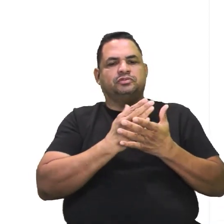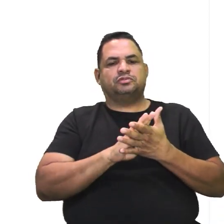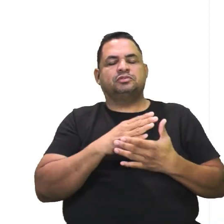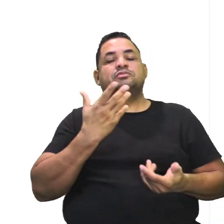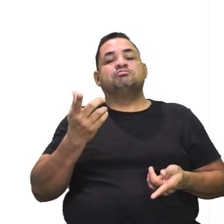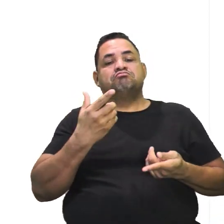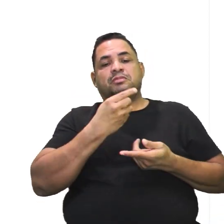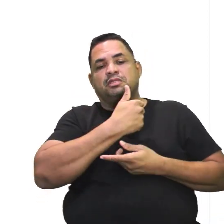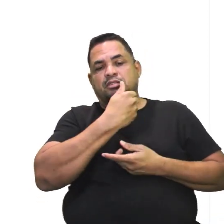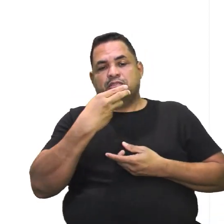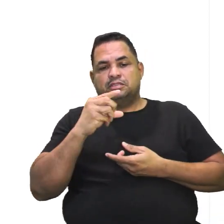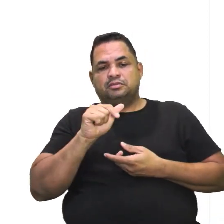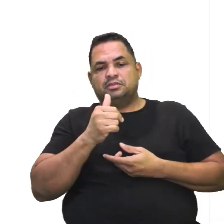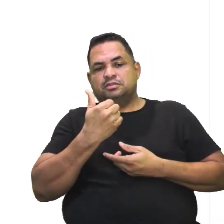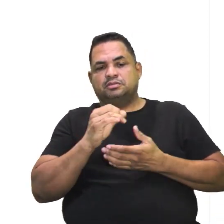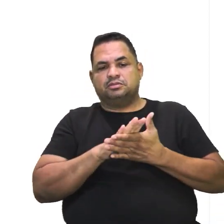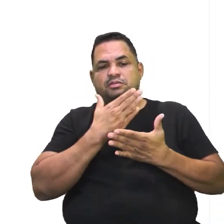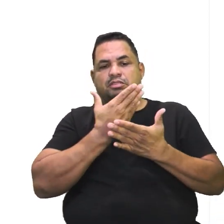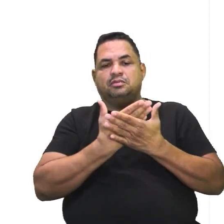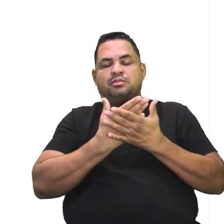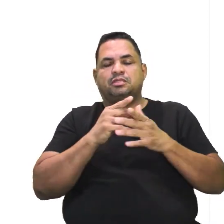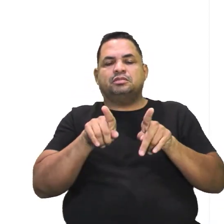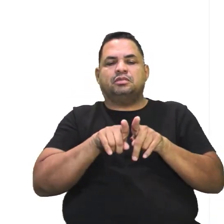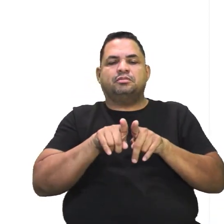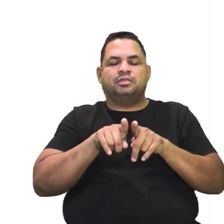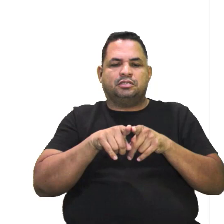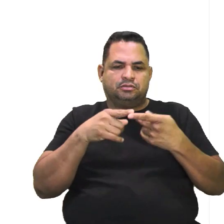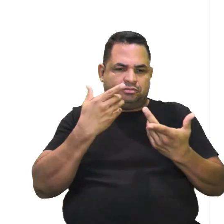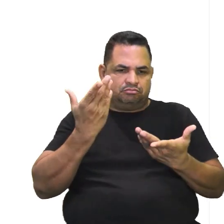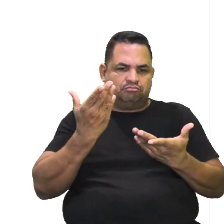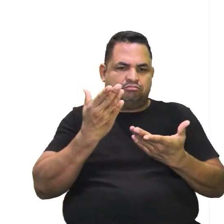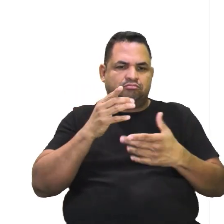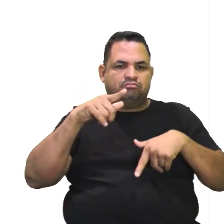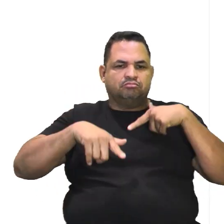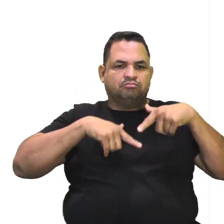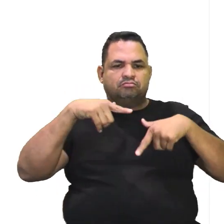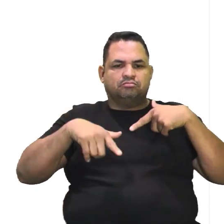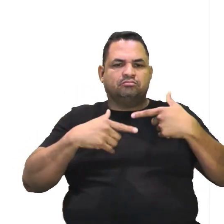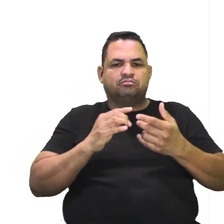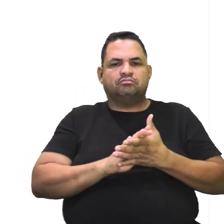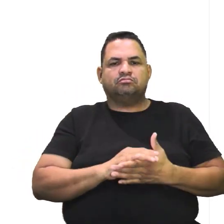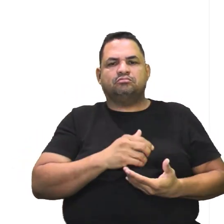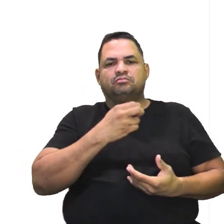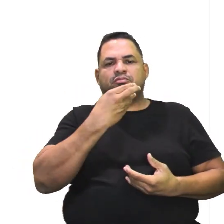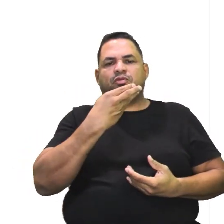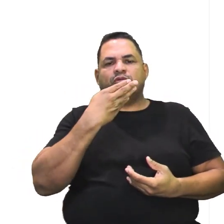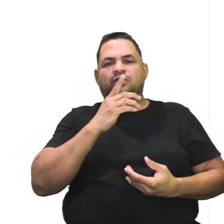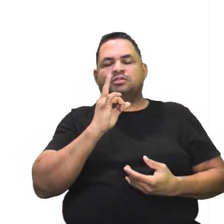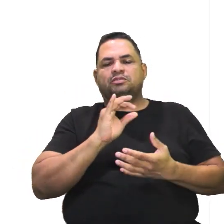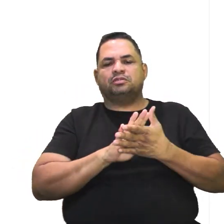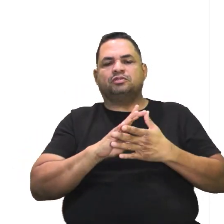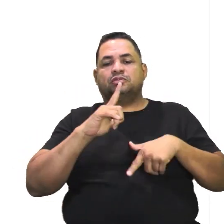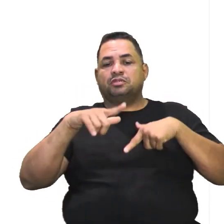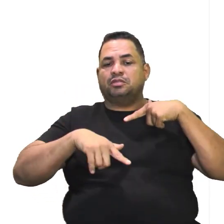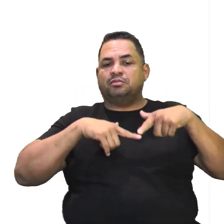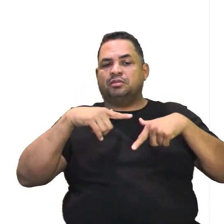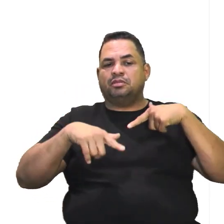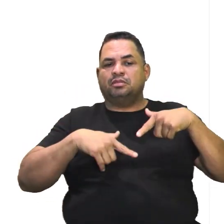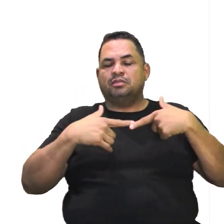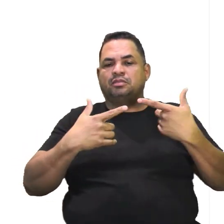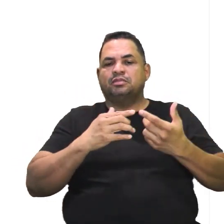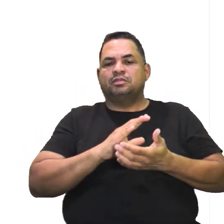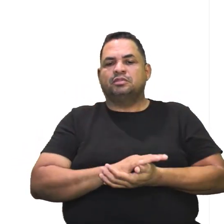galera que trabalha e estuda, com 13,6%. A galera com 45,2%, que somente trabalha. E tem a galera